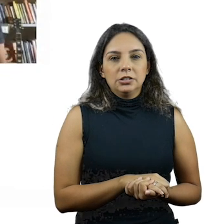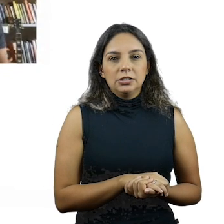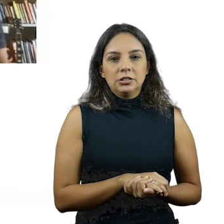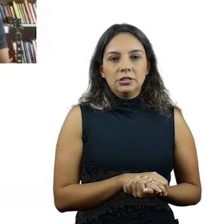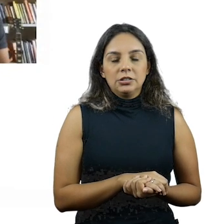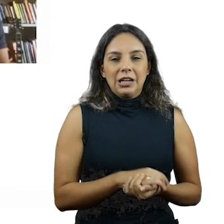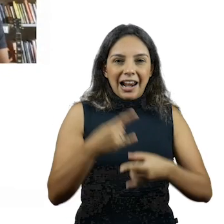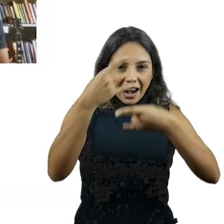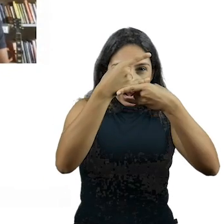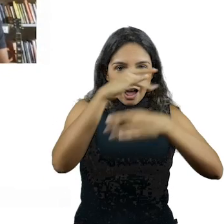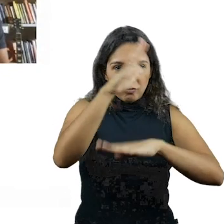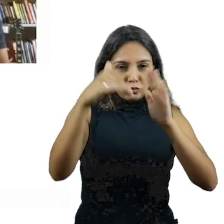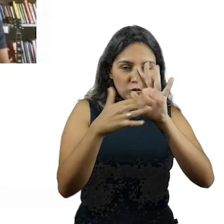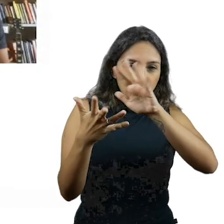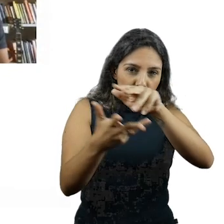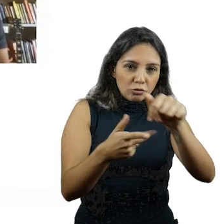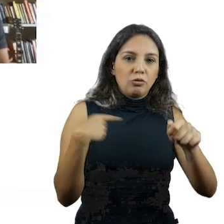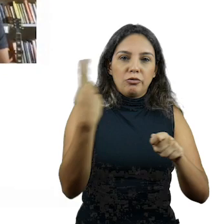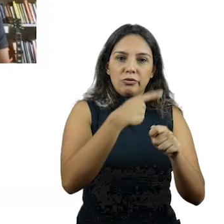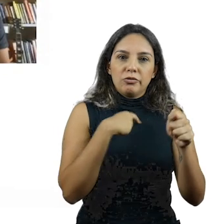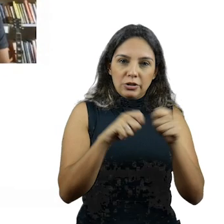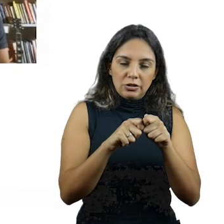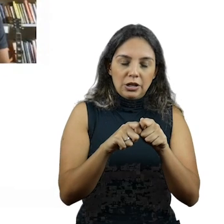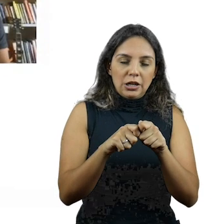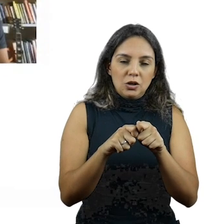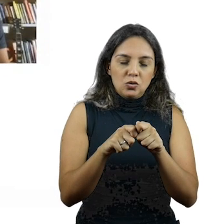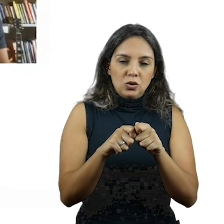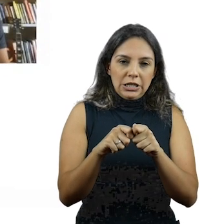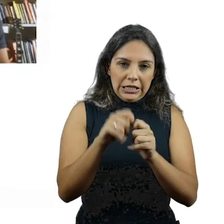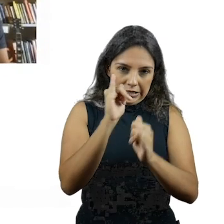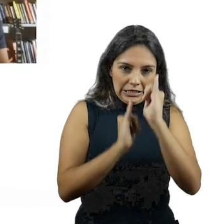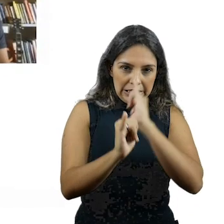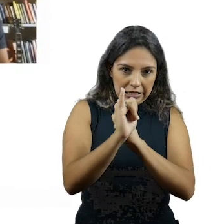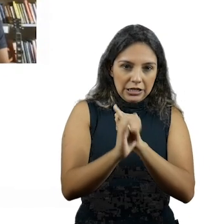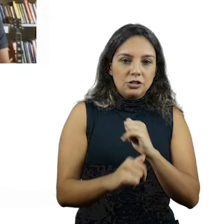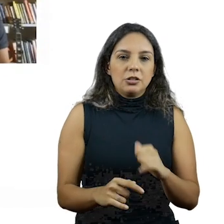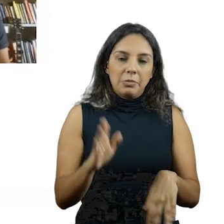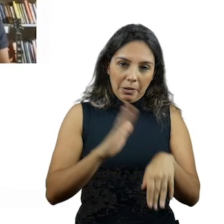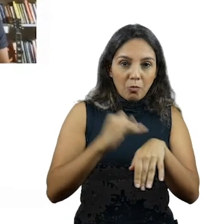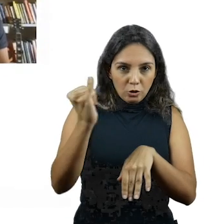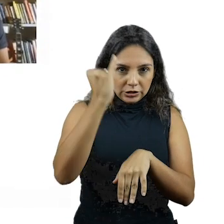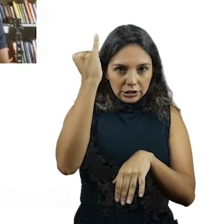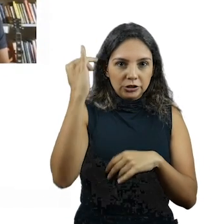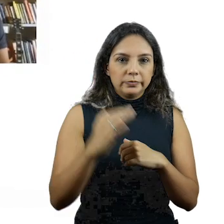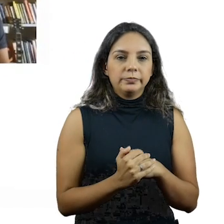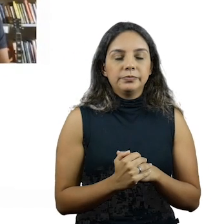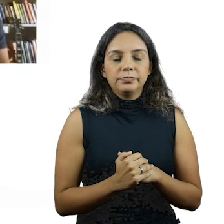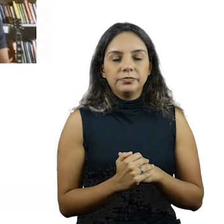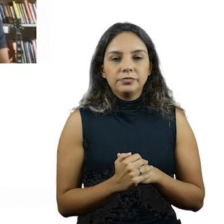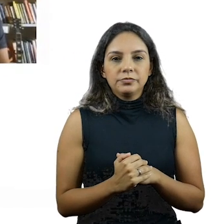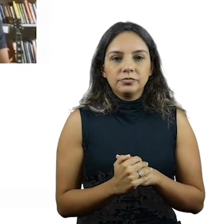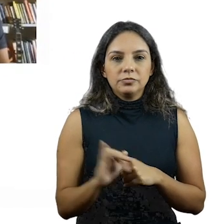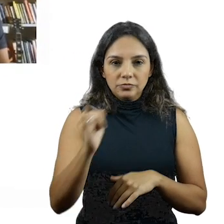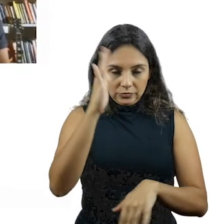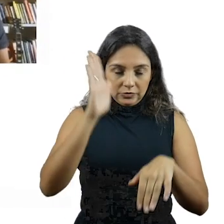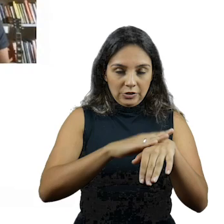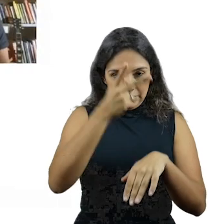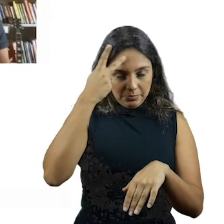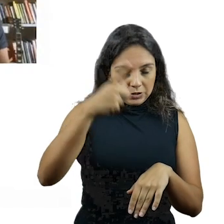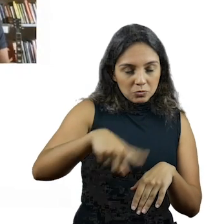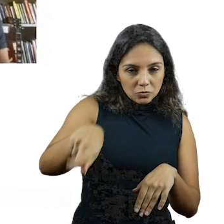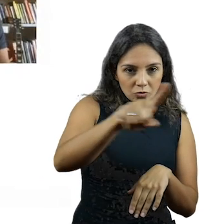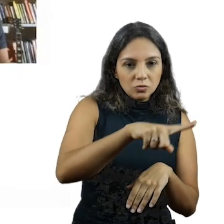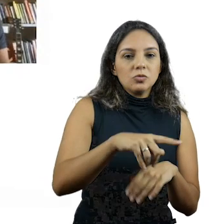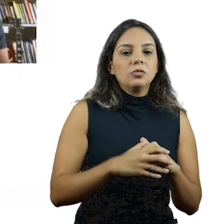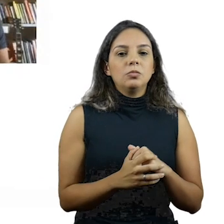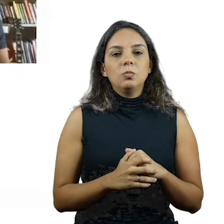lives pelo mundo afora, vamos fazer tudo virtual sim, mas é importante acontecer. Eu acho que é importante até para as pessoas,